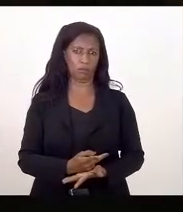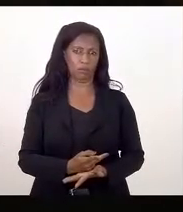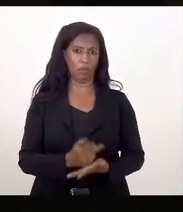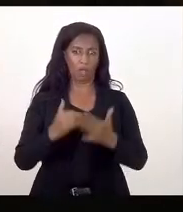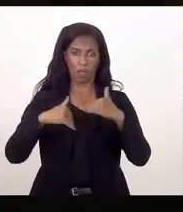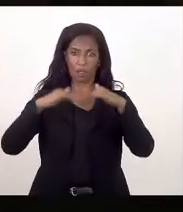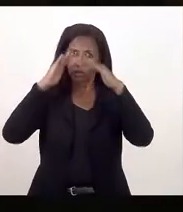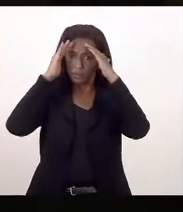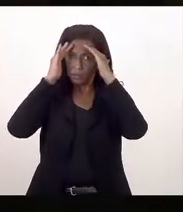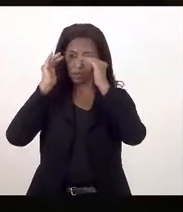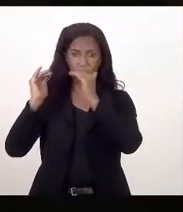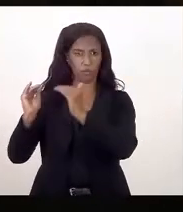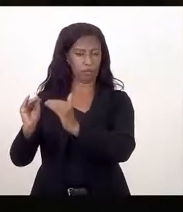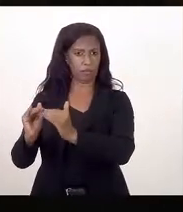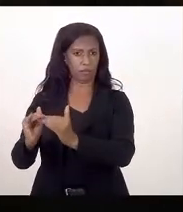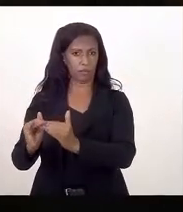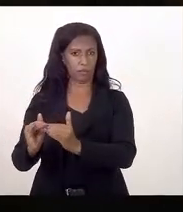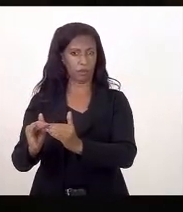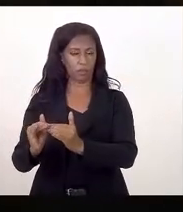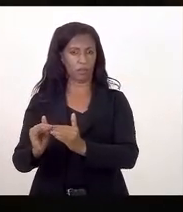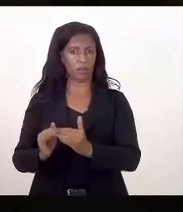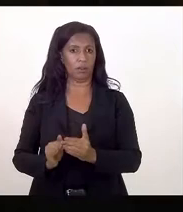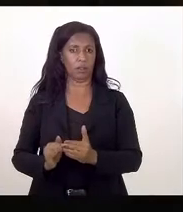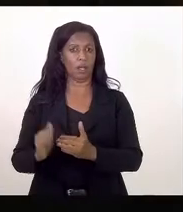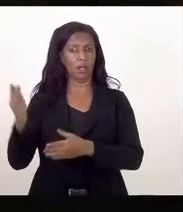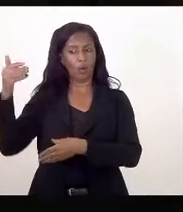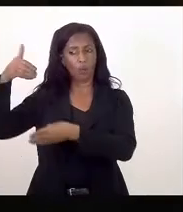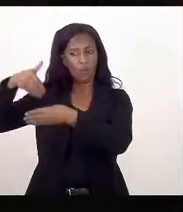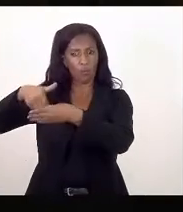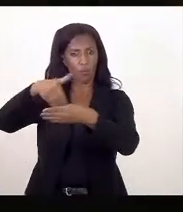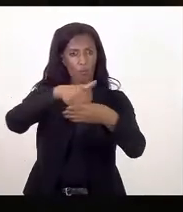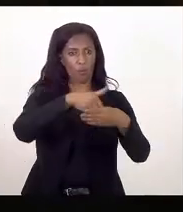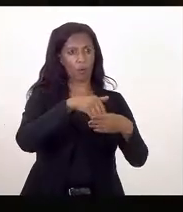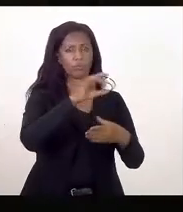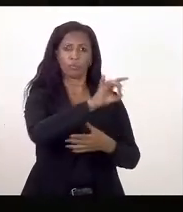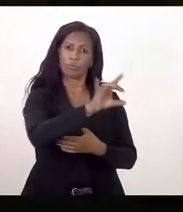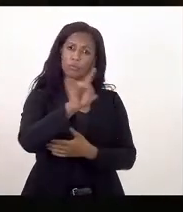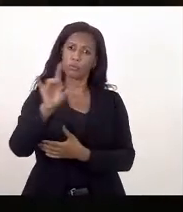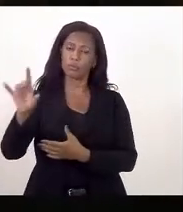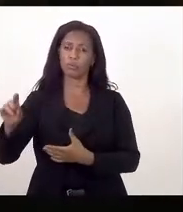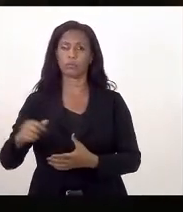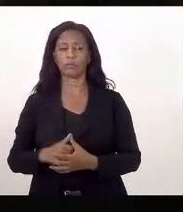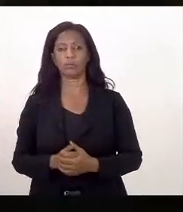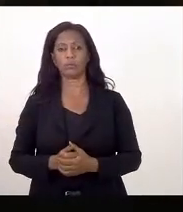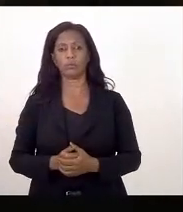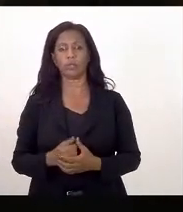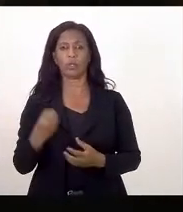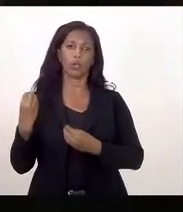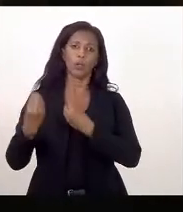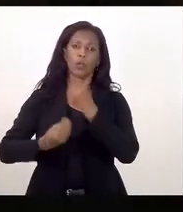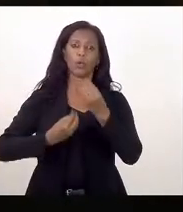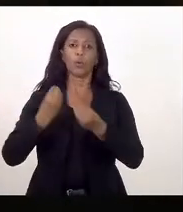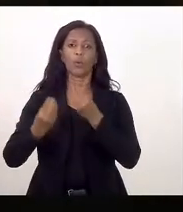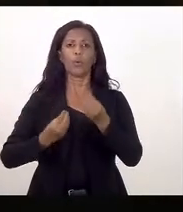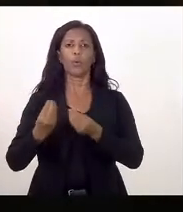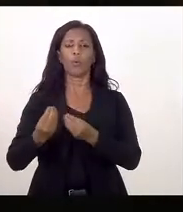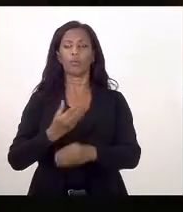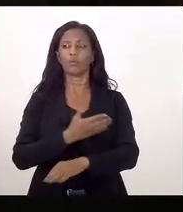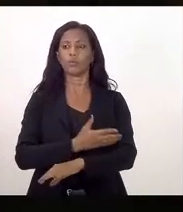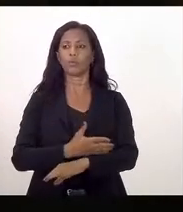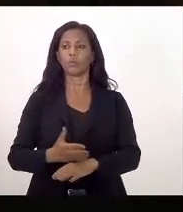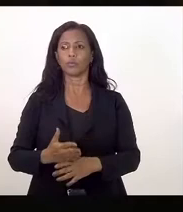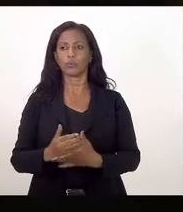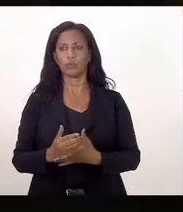respeitar a decisão de voto de cada um. E como eu sou acostumado a